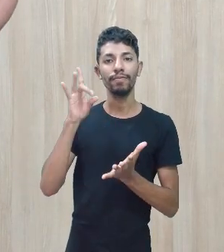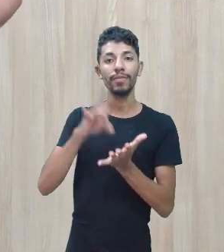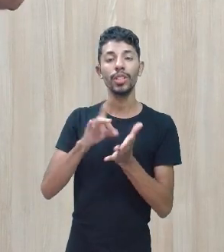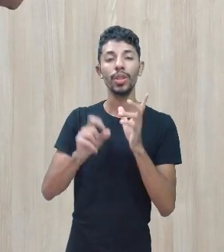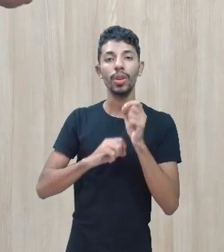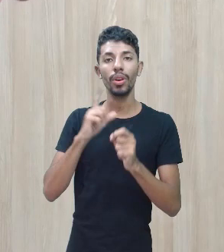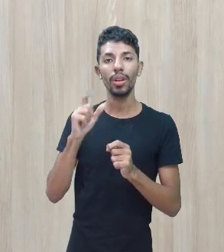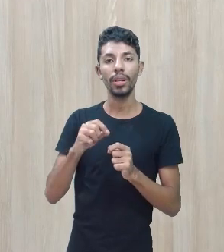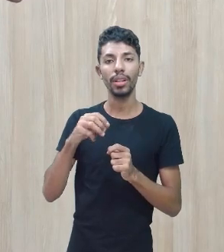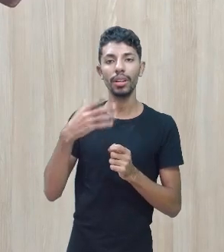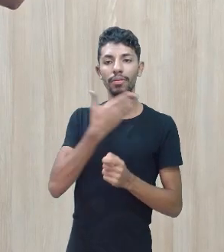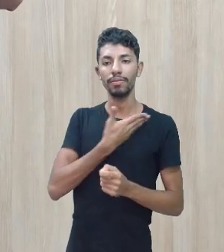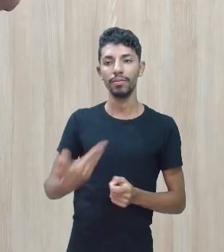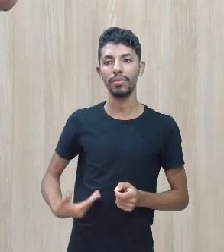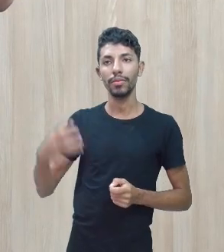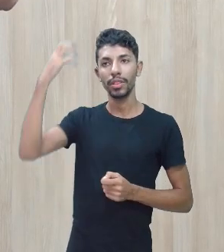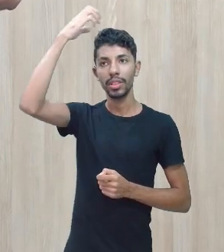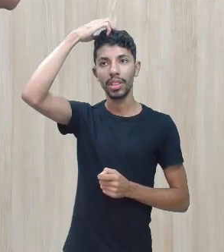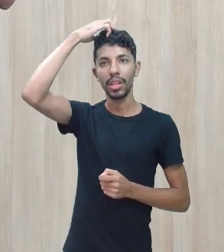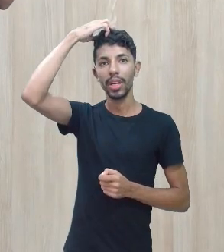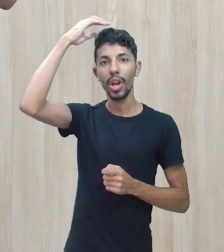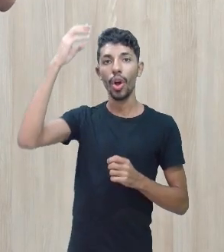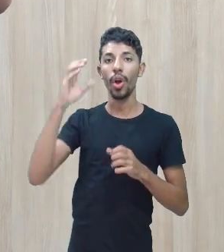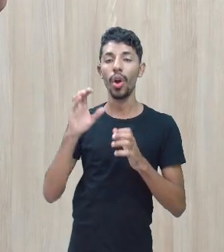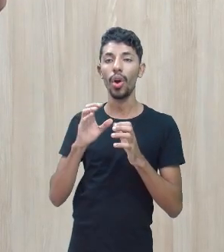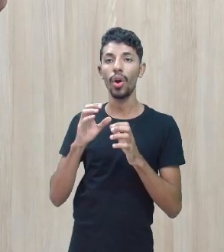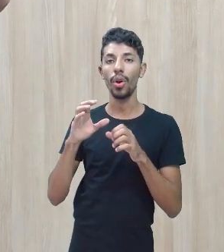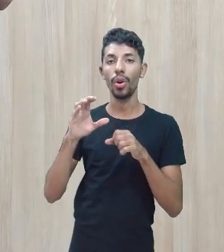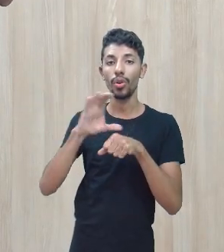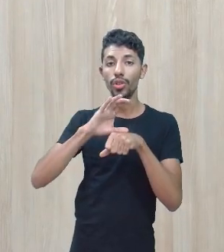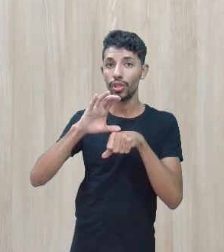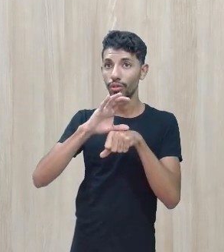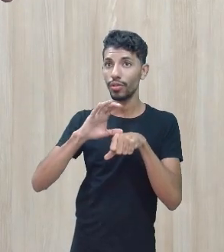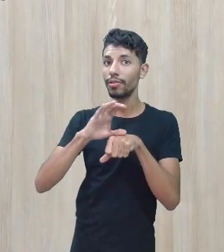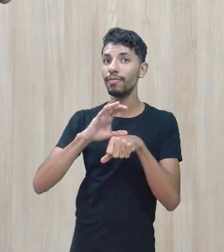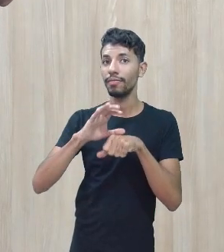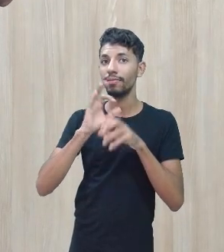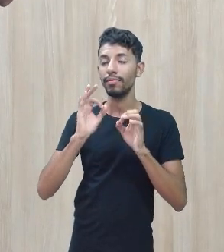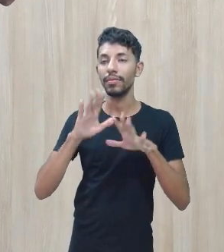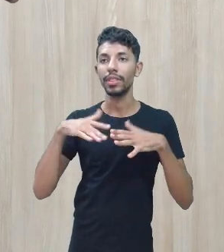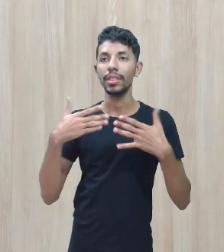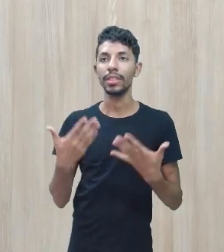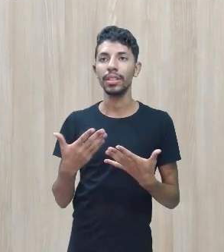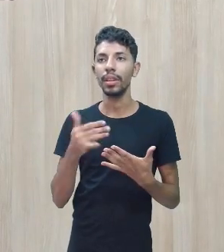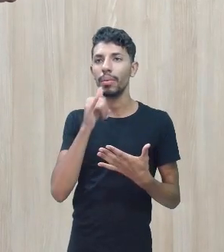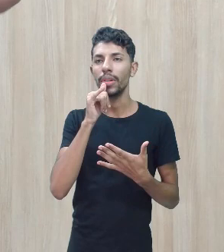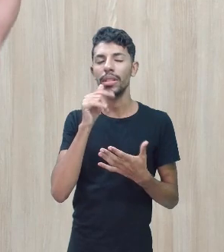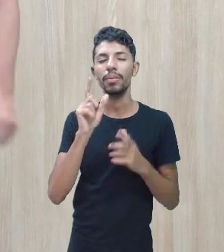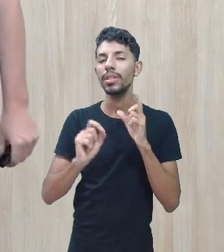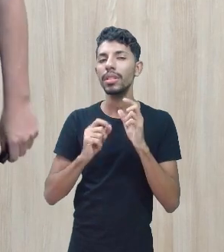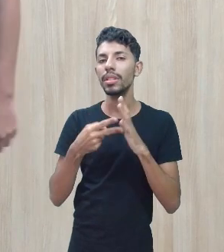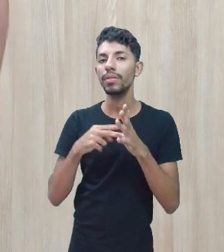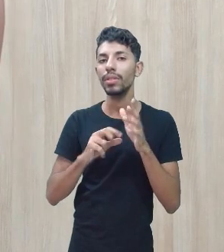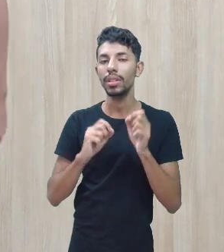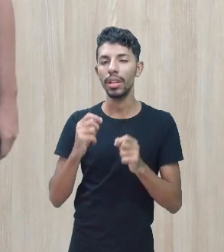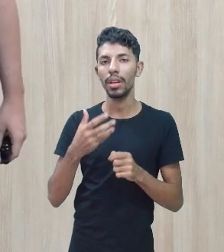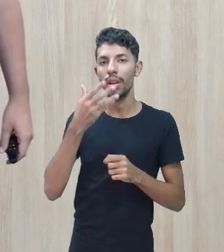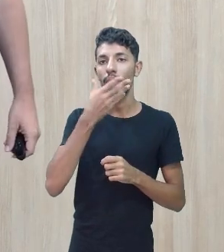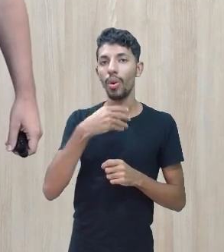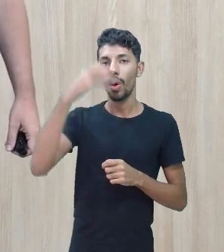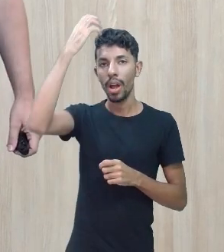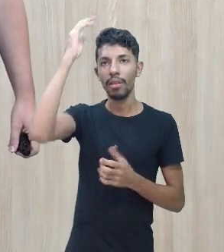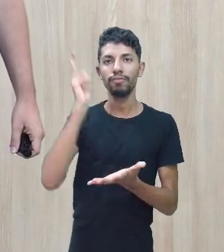constitucional, até então era uma monarquia absolutista, então aos modos franceses, basicamente seria assim, o rei vai continuar governando, mas com uma